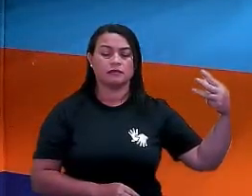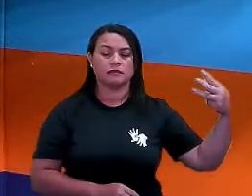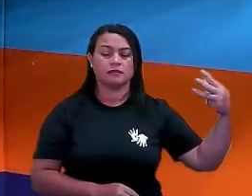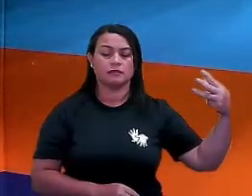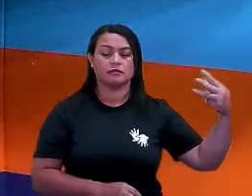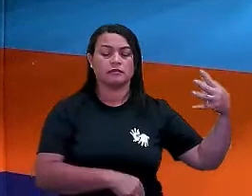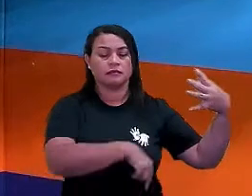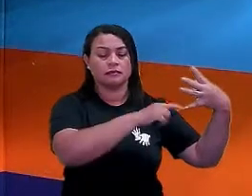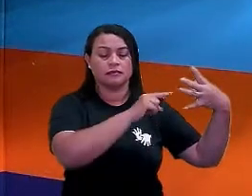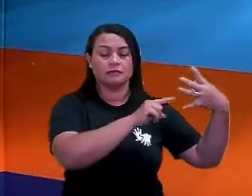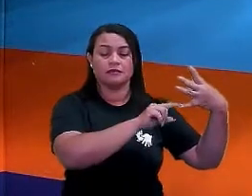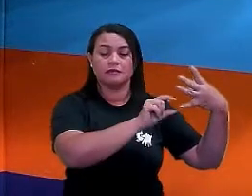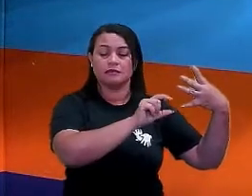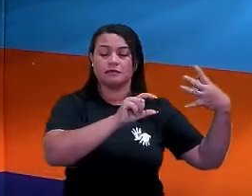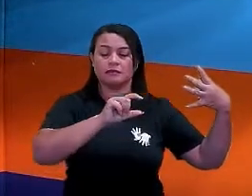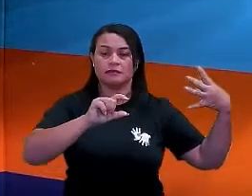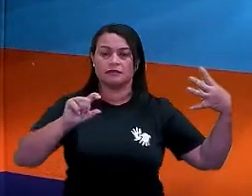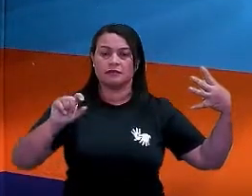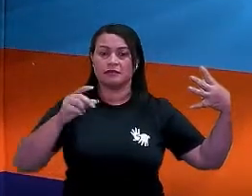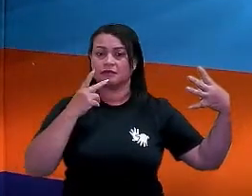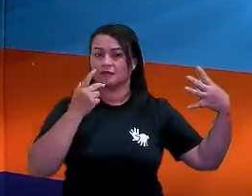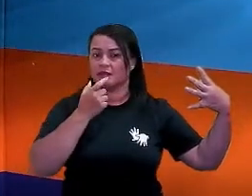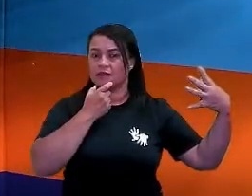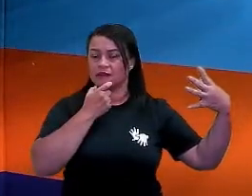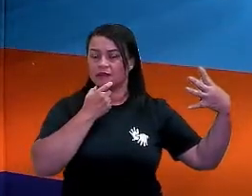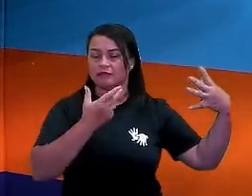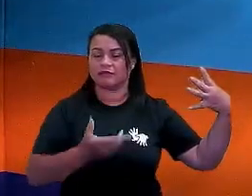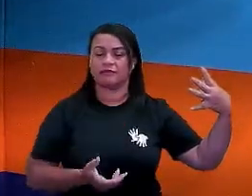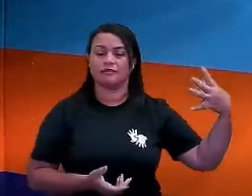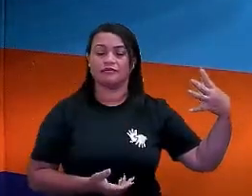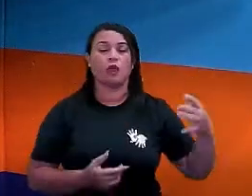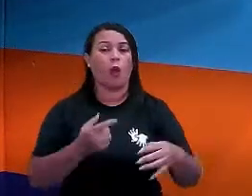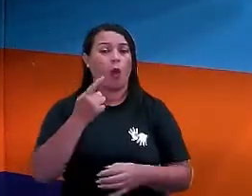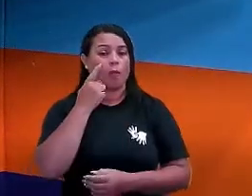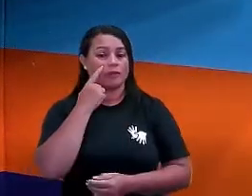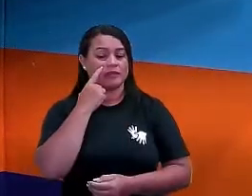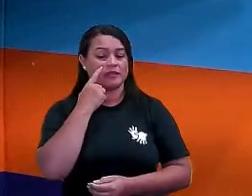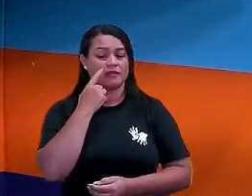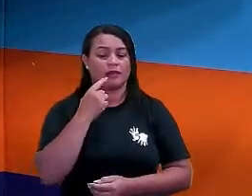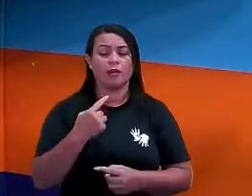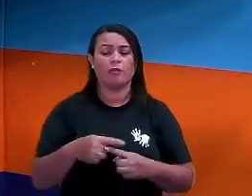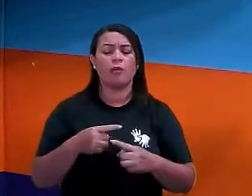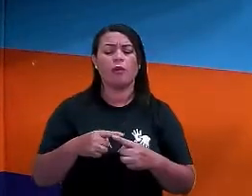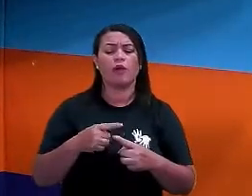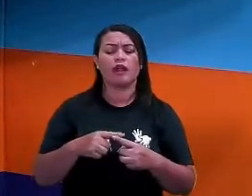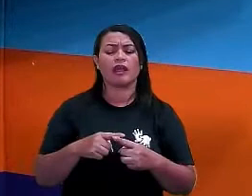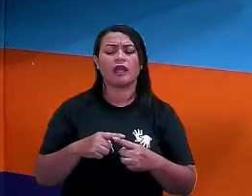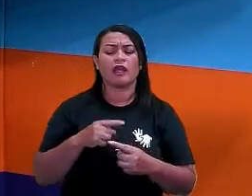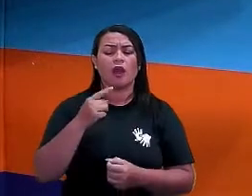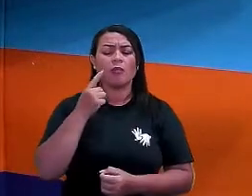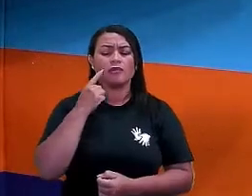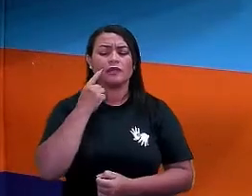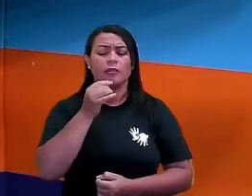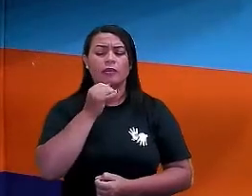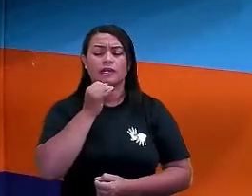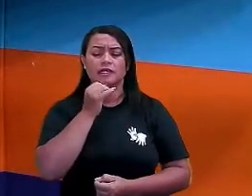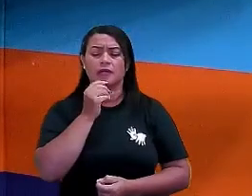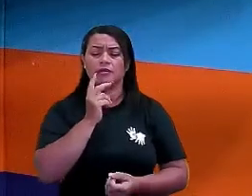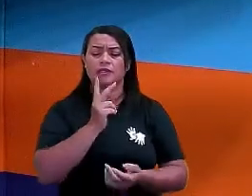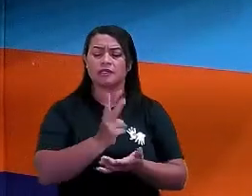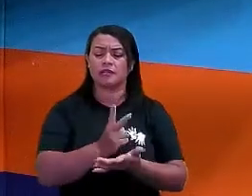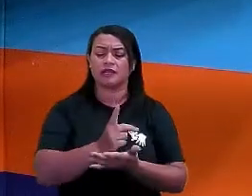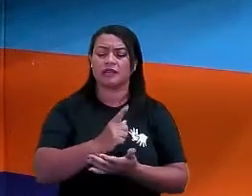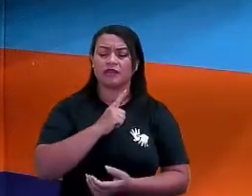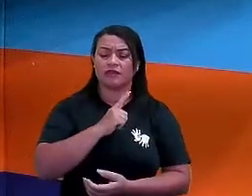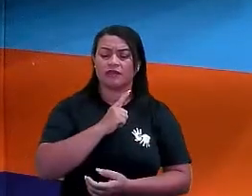I'll be there for you. Don't worry. All. Porque esse all, lembre, sempre que você tiver